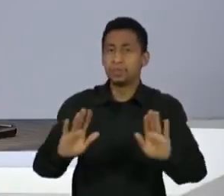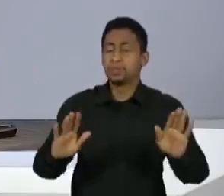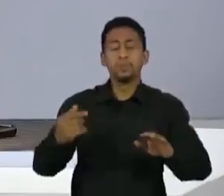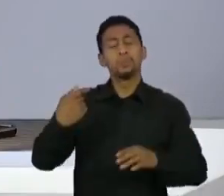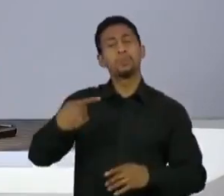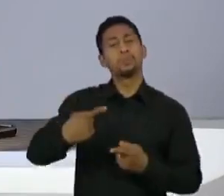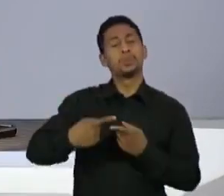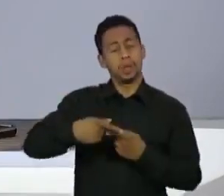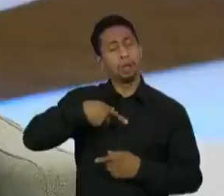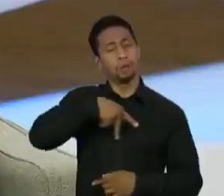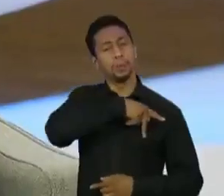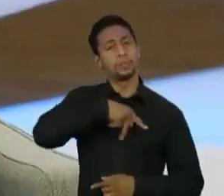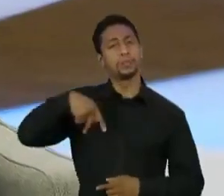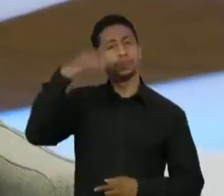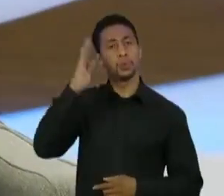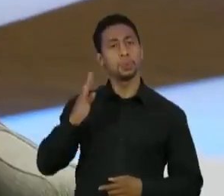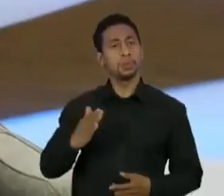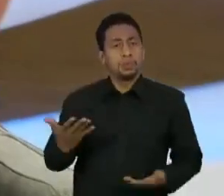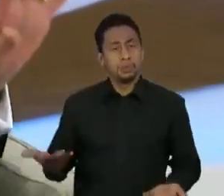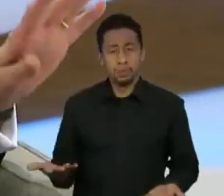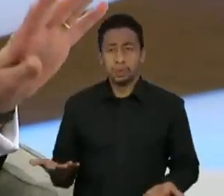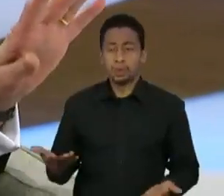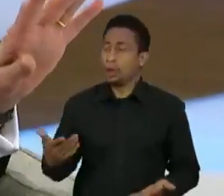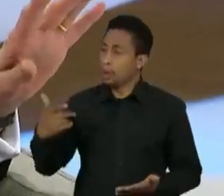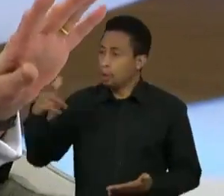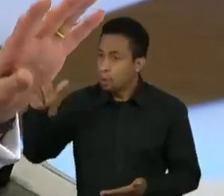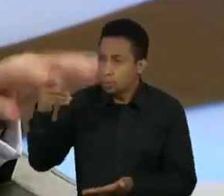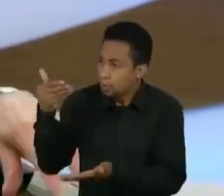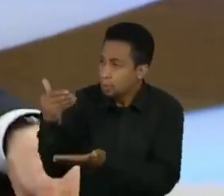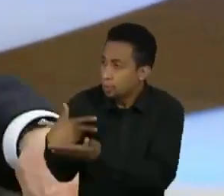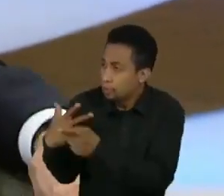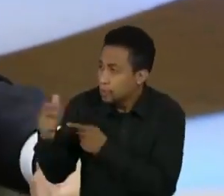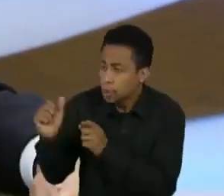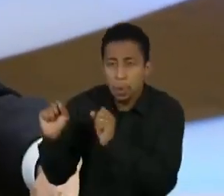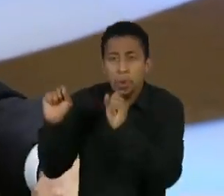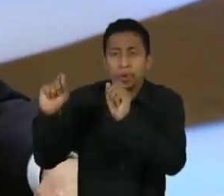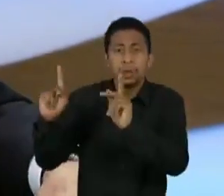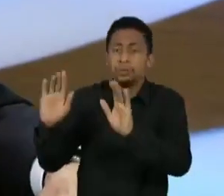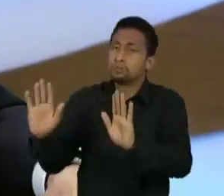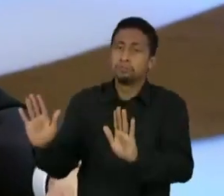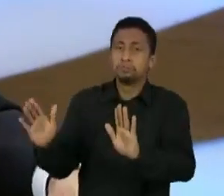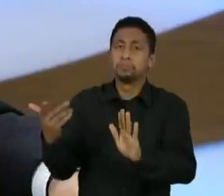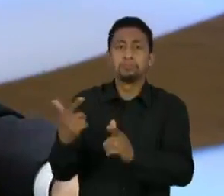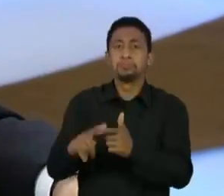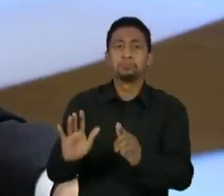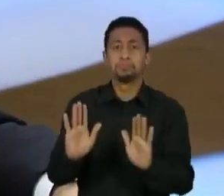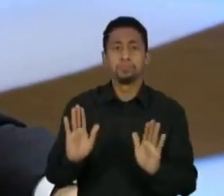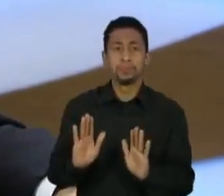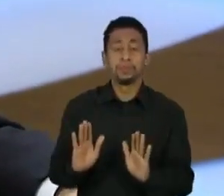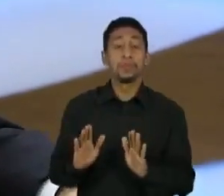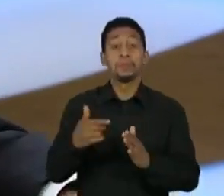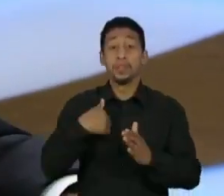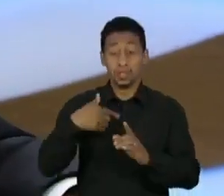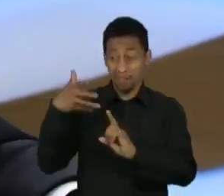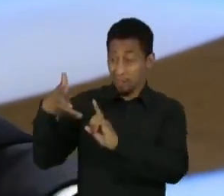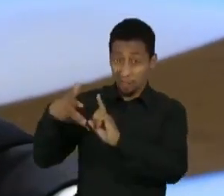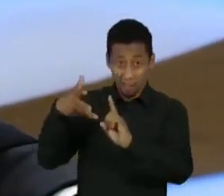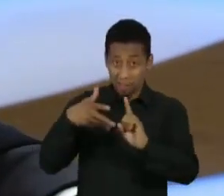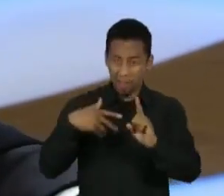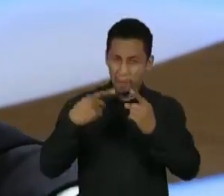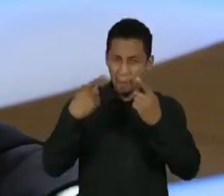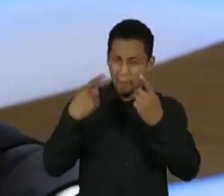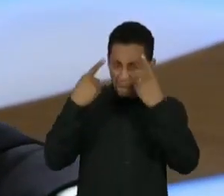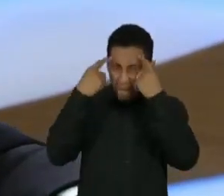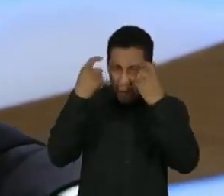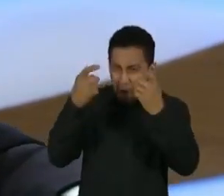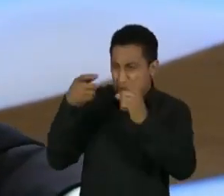Então eu dizia, à oposição cabe opor-se, a mim cabe governar. Acho que vocês não viram jamais uma palavra minha de